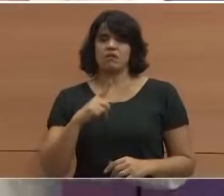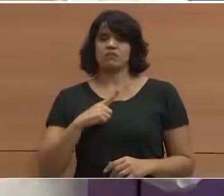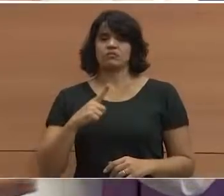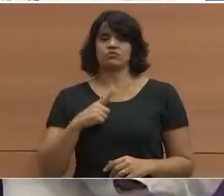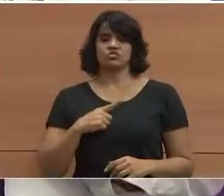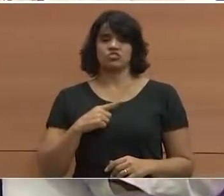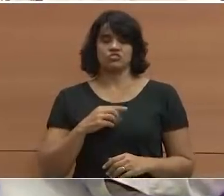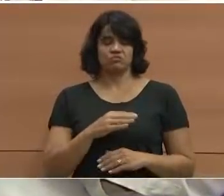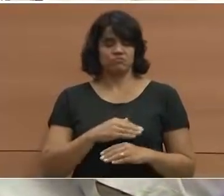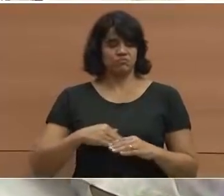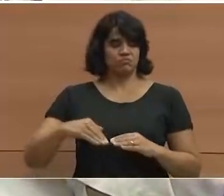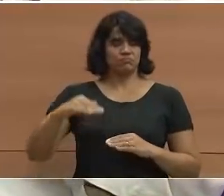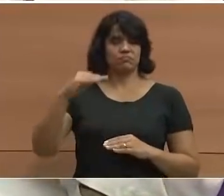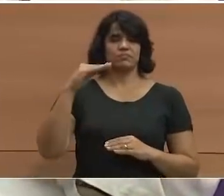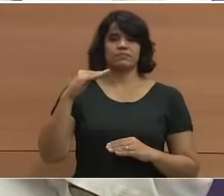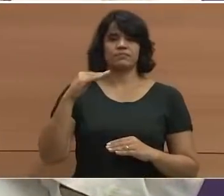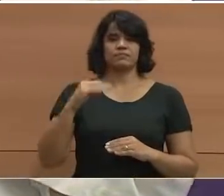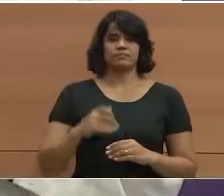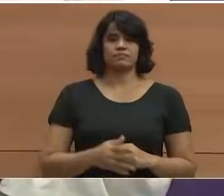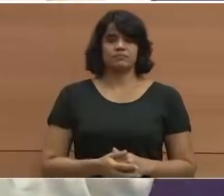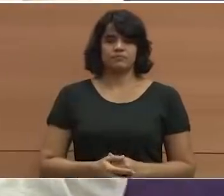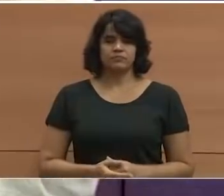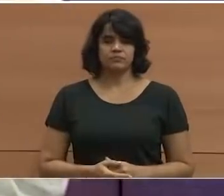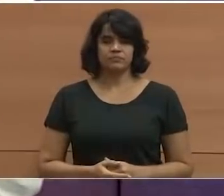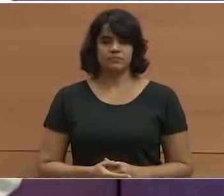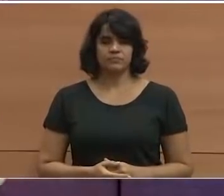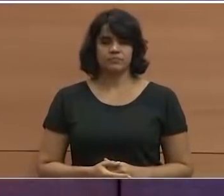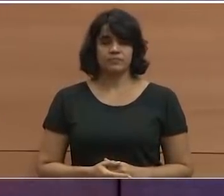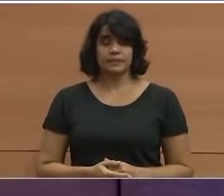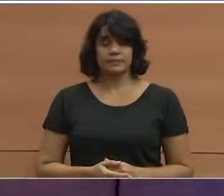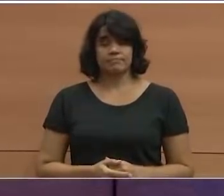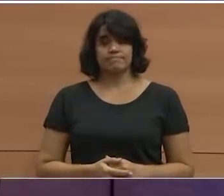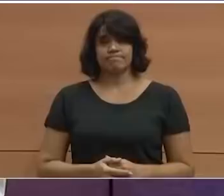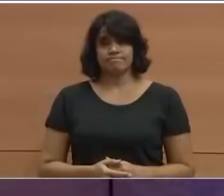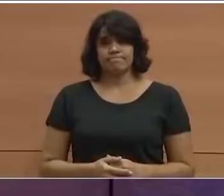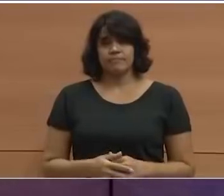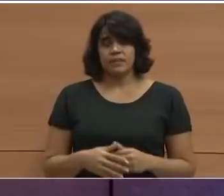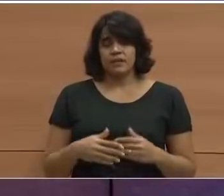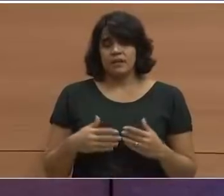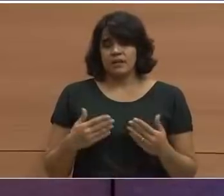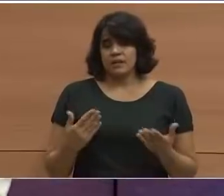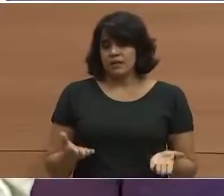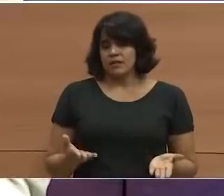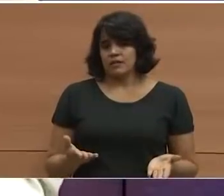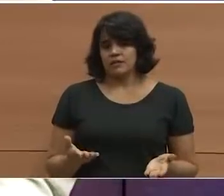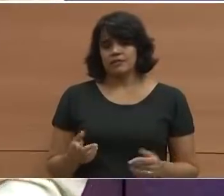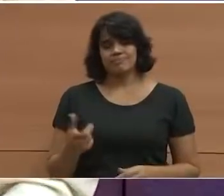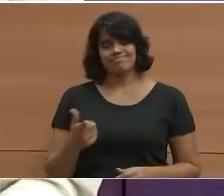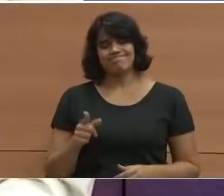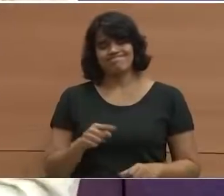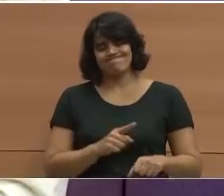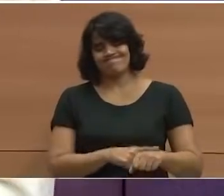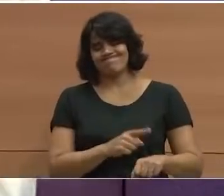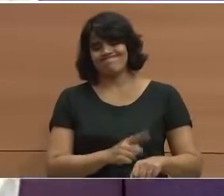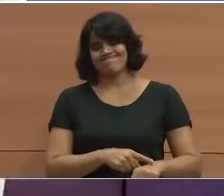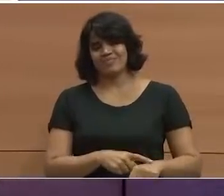Bom, aí eu não tenho já tanto tempo mais. Eu